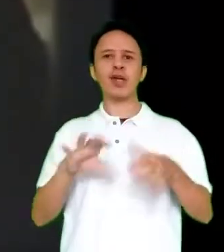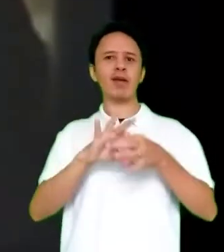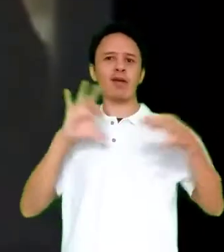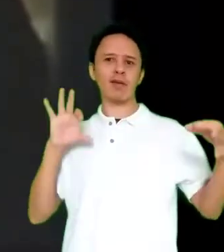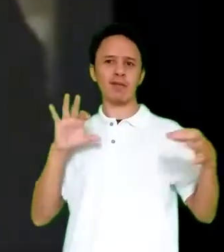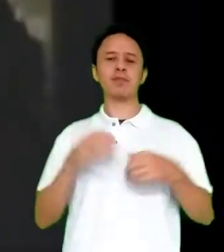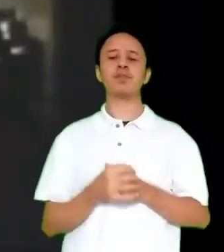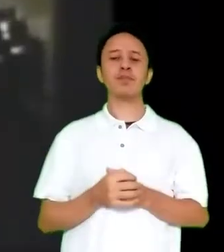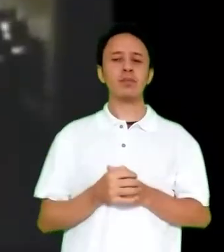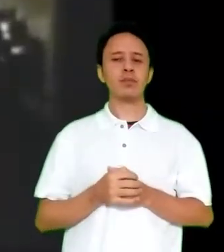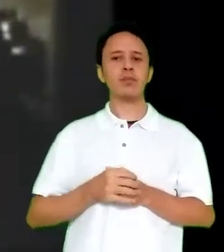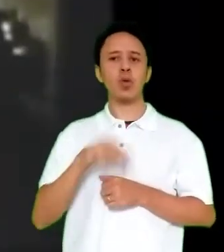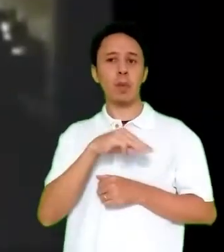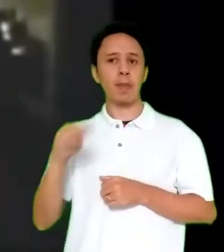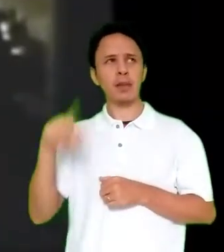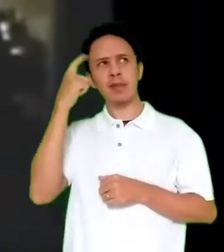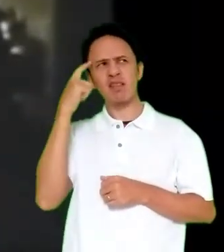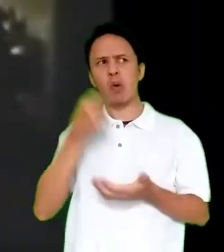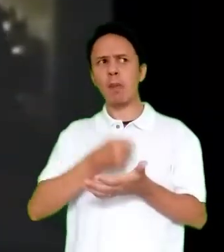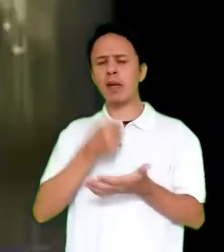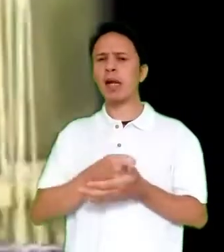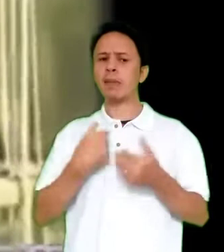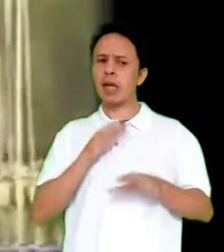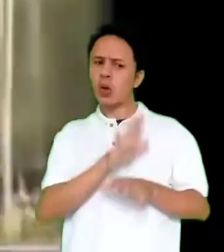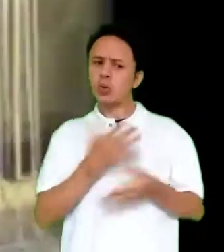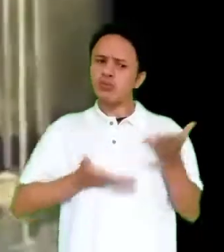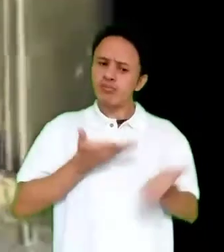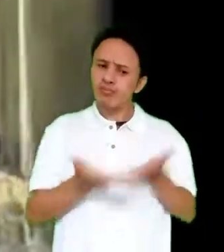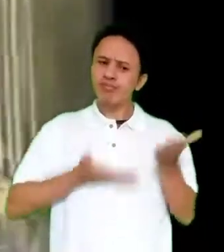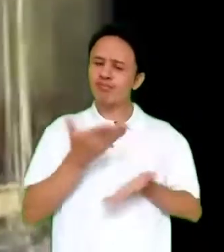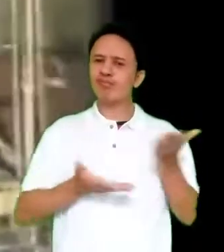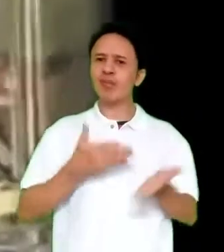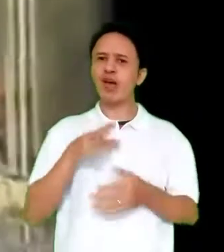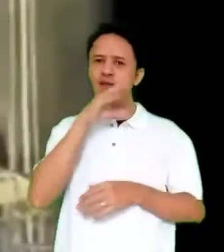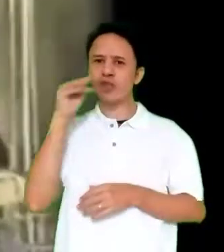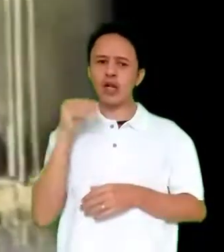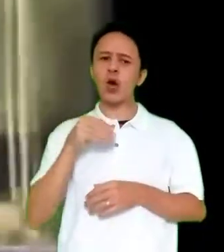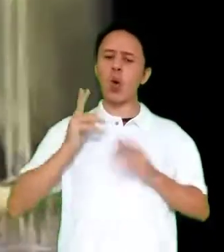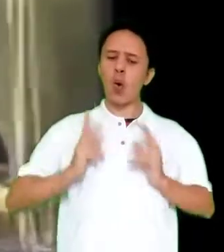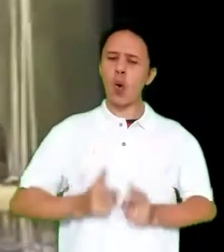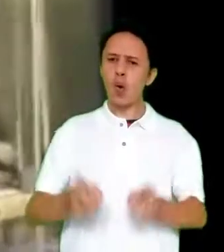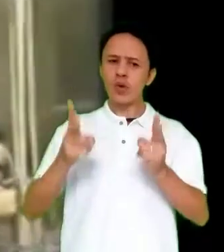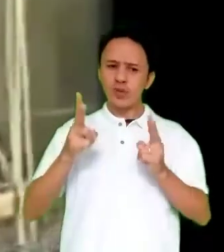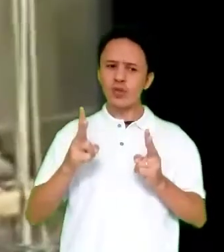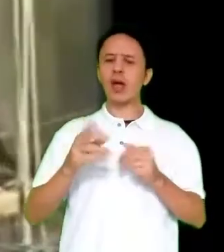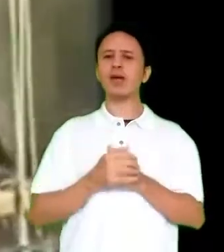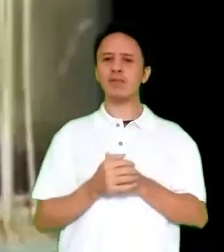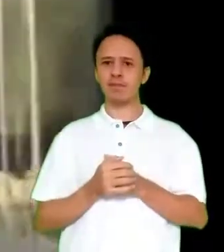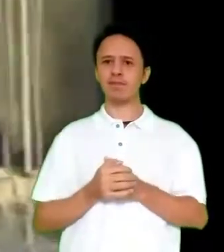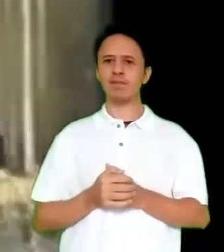separar. Os mestres pensavam que era obrigação deles manter os seus homens, inclusive quando os negócios não corriam de